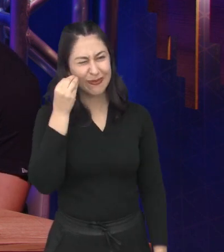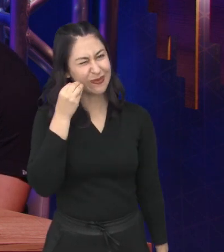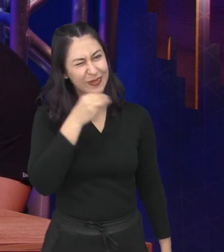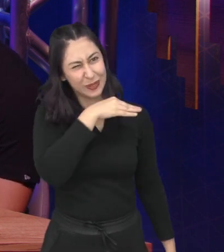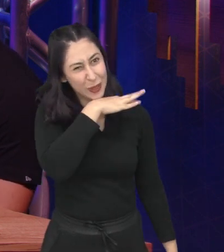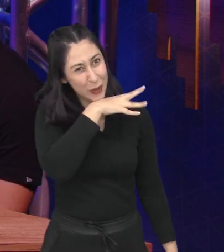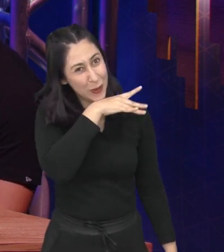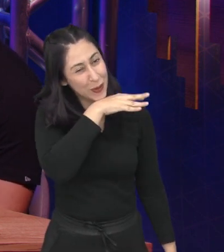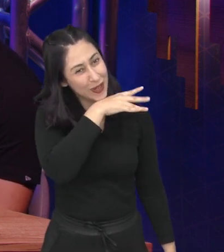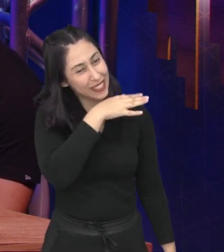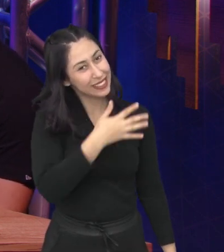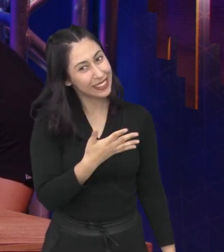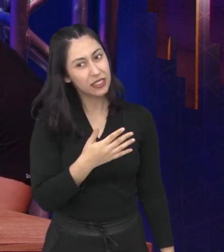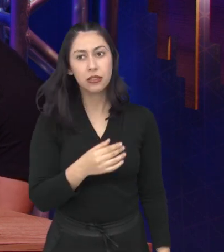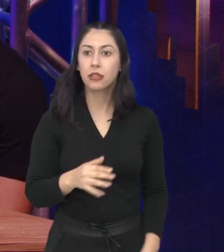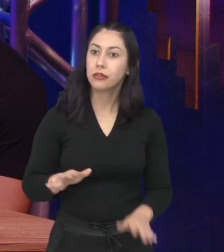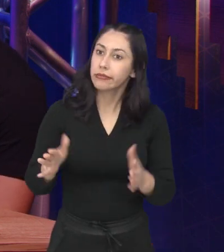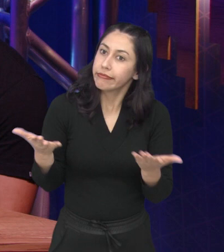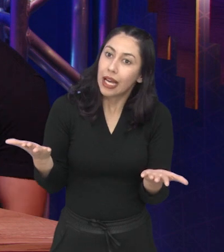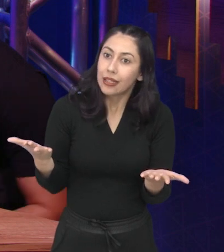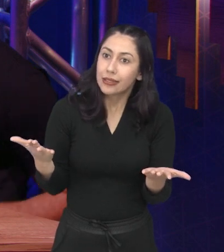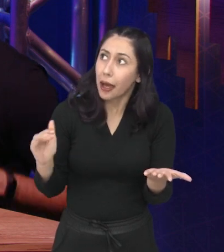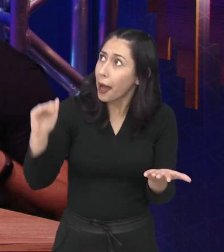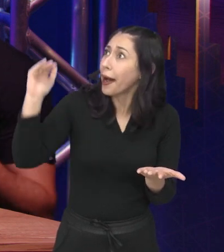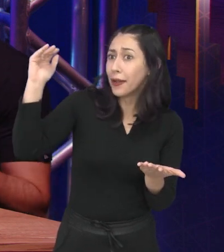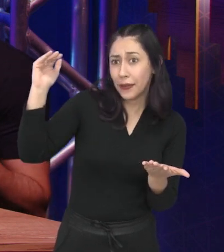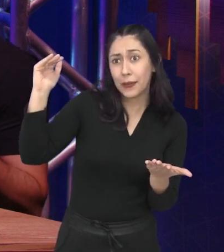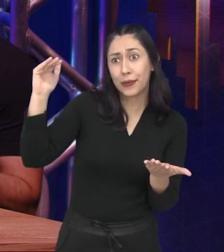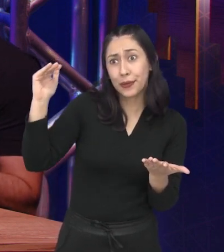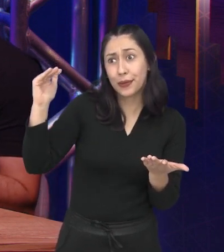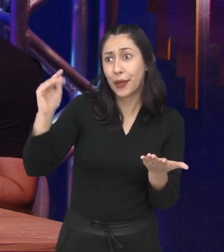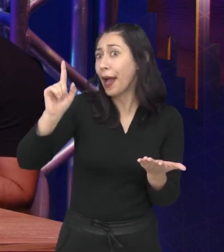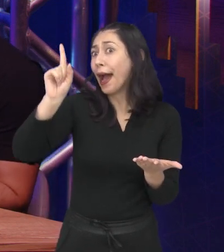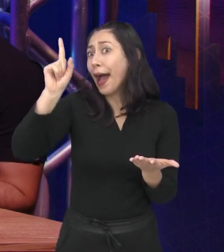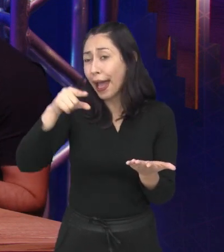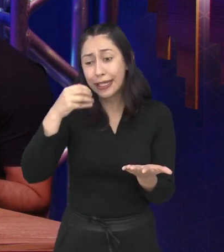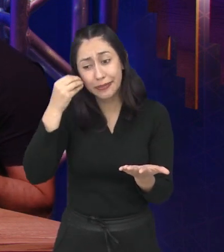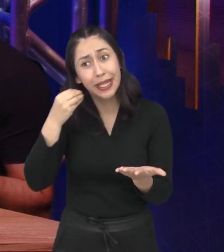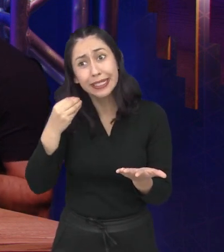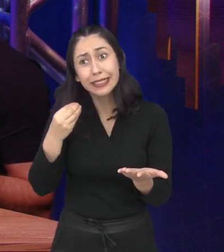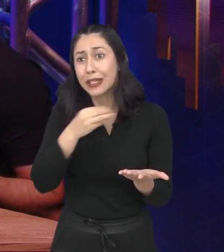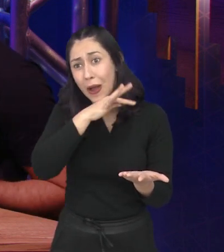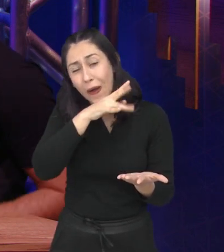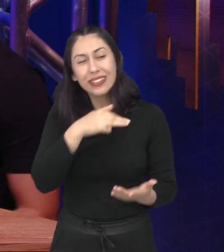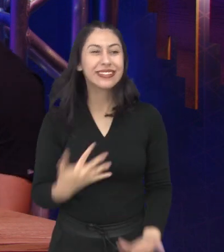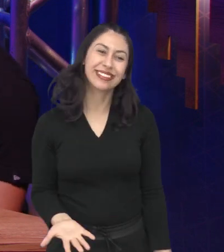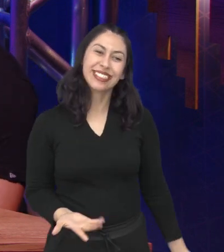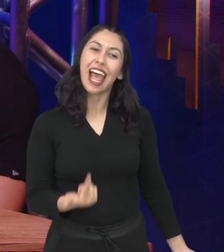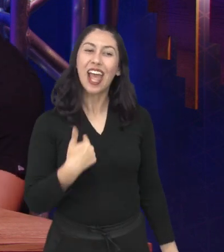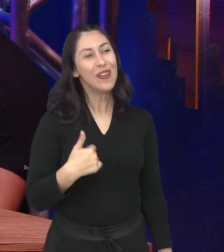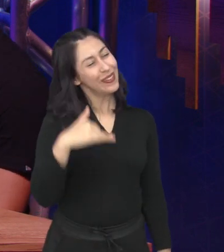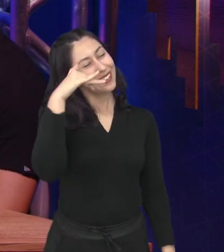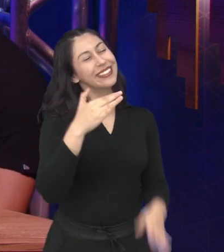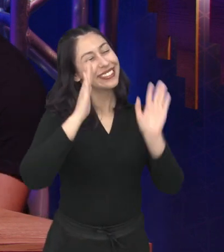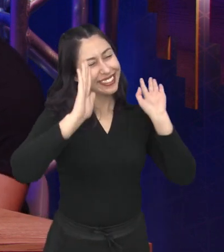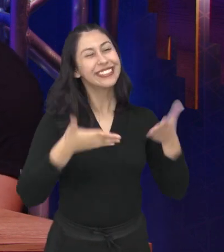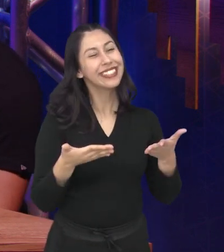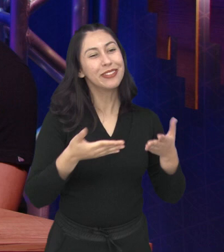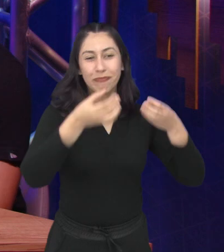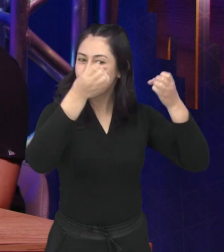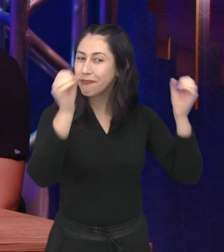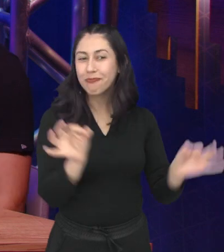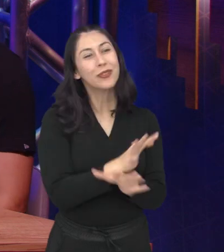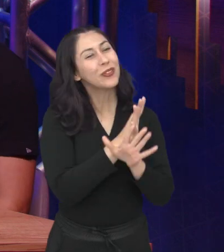envolve experiências negativas. Mas, Acho Vicky, que não. ser adulto é uma experiência negativa. Então tá explicado. Então eu sou